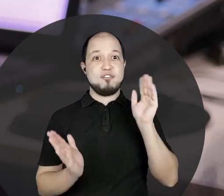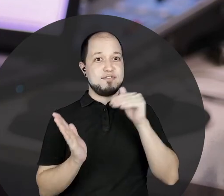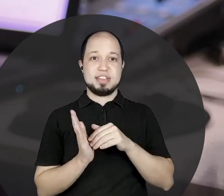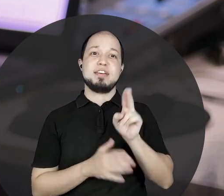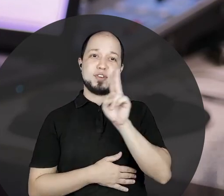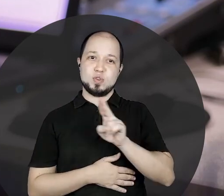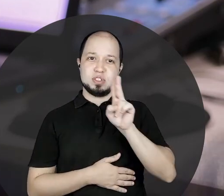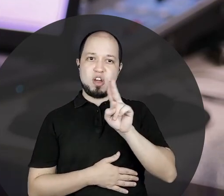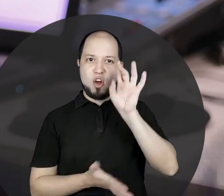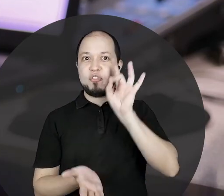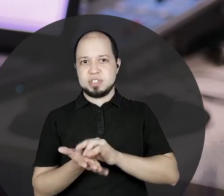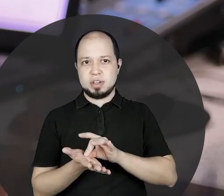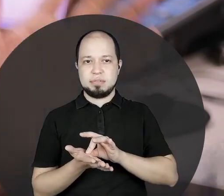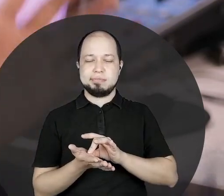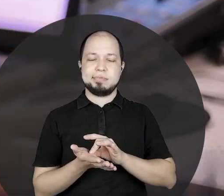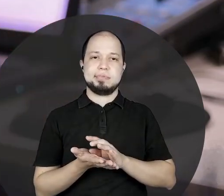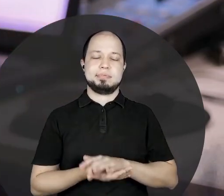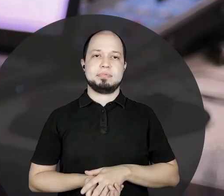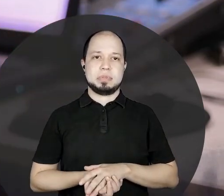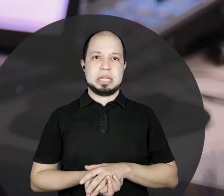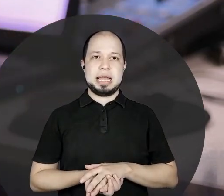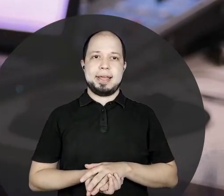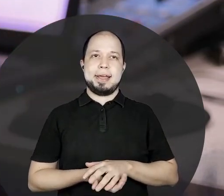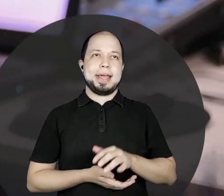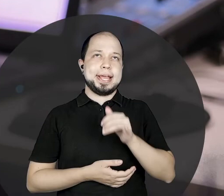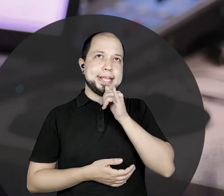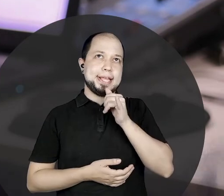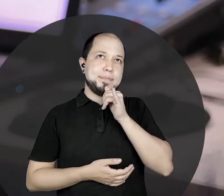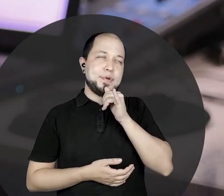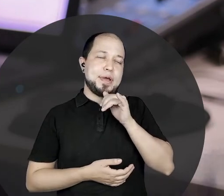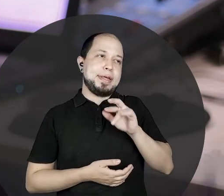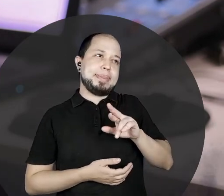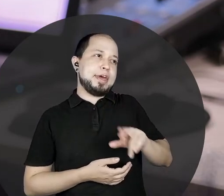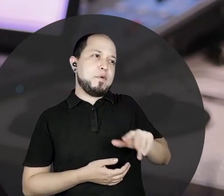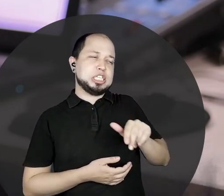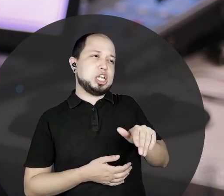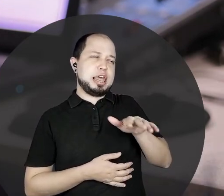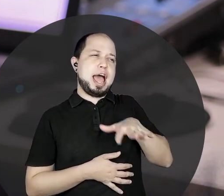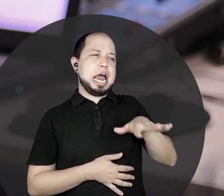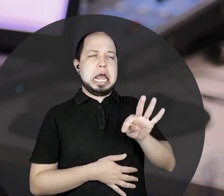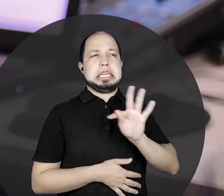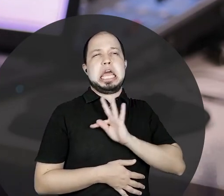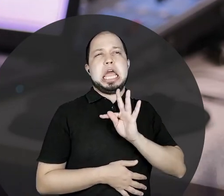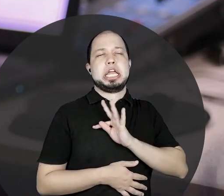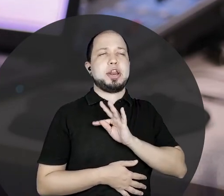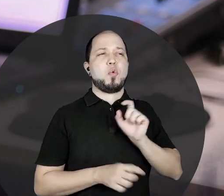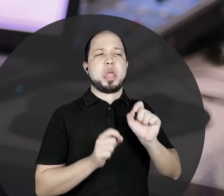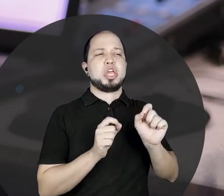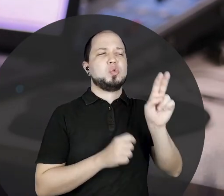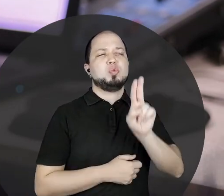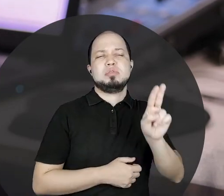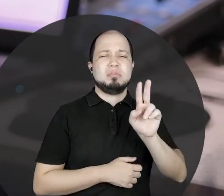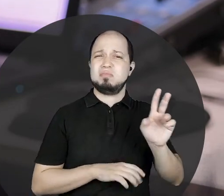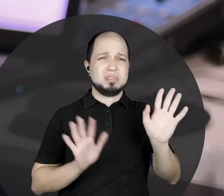final. E aí eu fiz hoje a mix aqui. Enfim, é menos sobre a parte técnica de que equalizador você usou, que frequência você